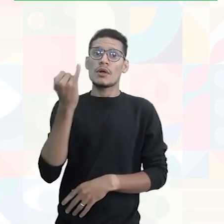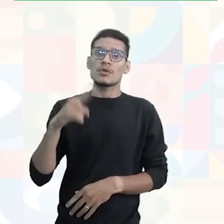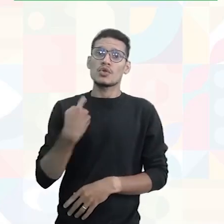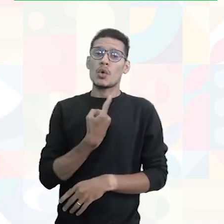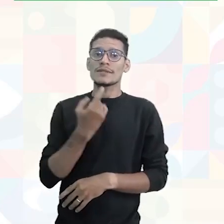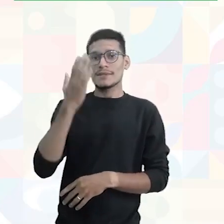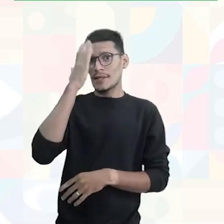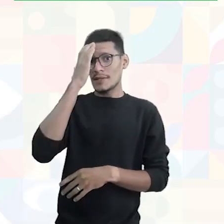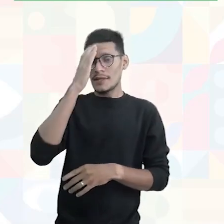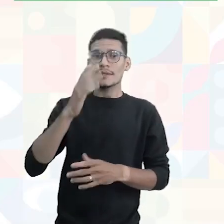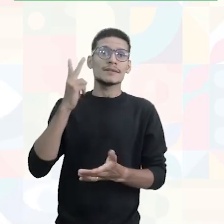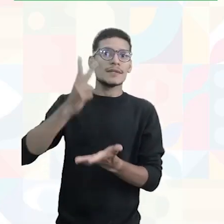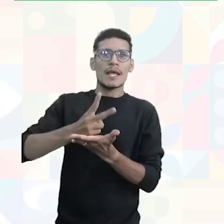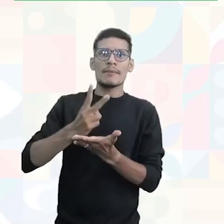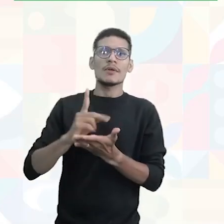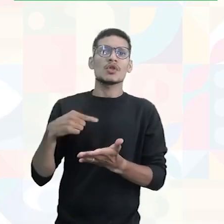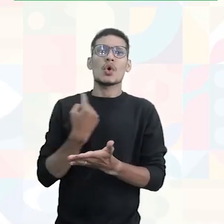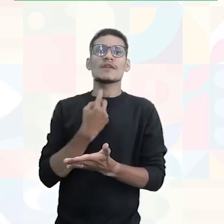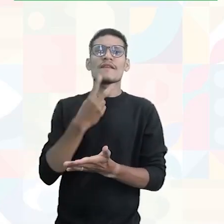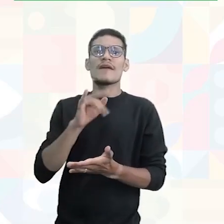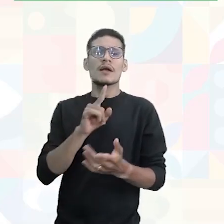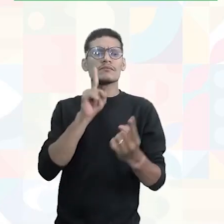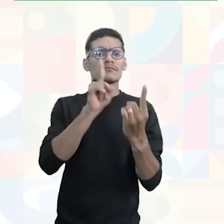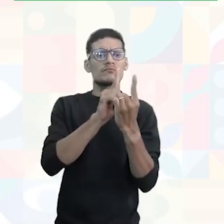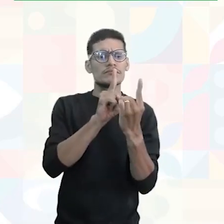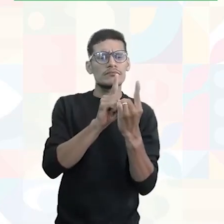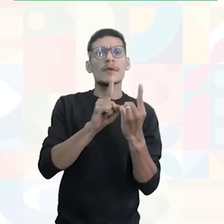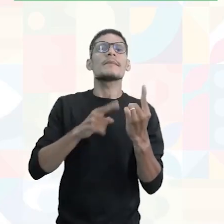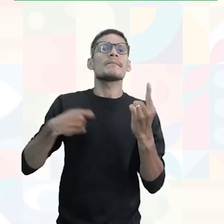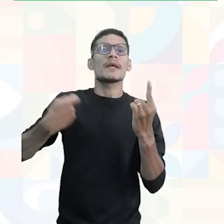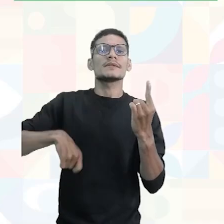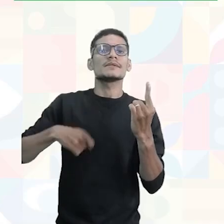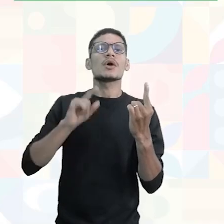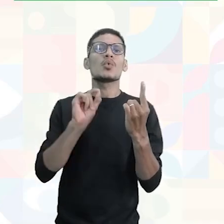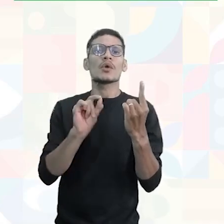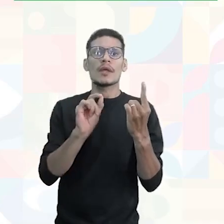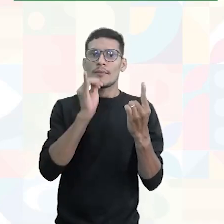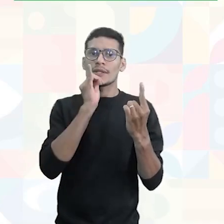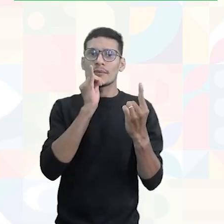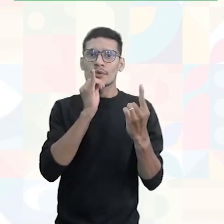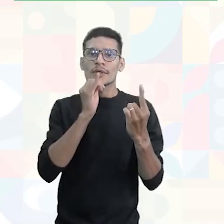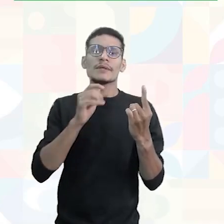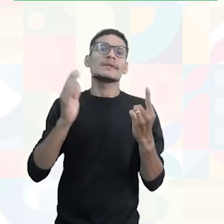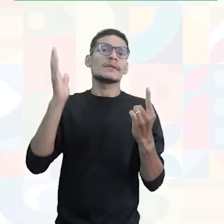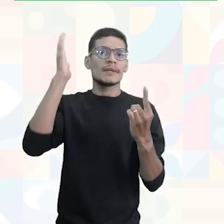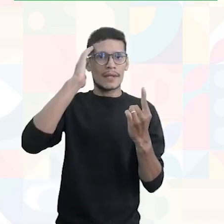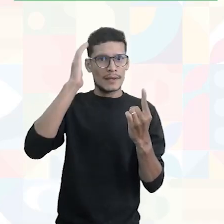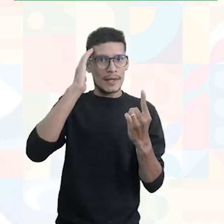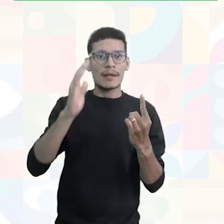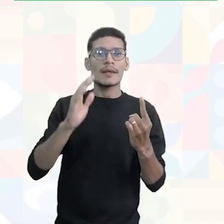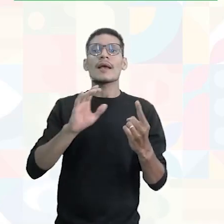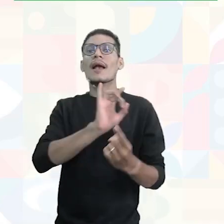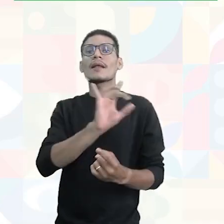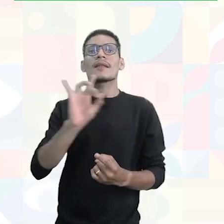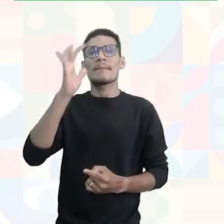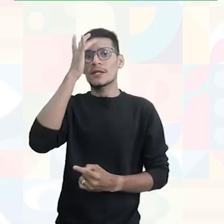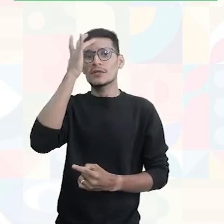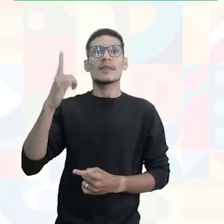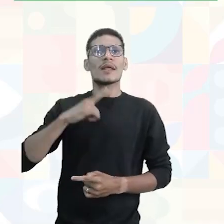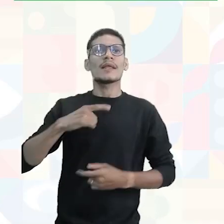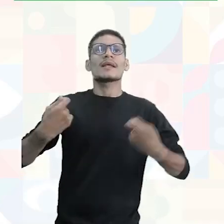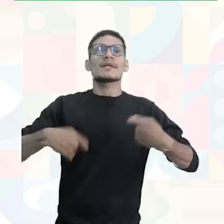que toda vez que a gente vai atendê-los, a gente precisa entender que cada um vai ter